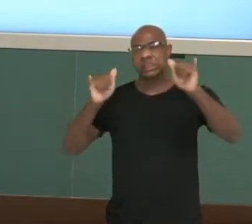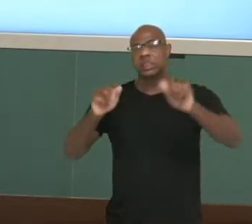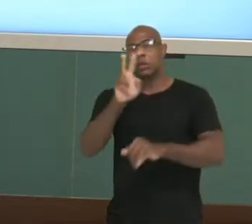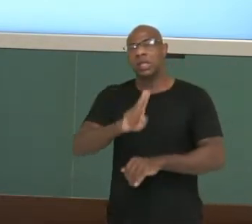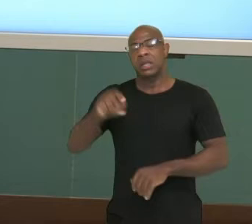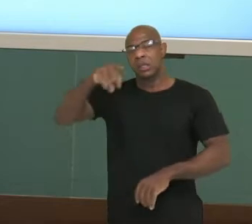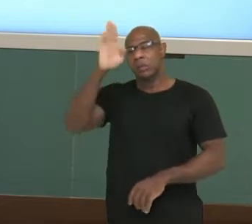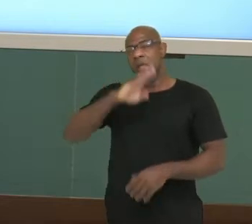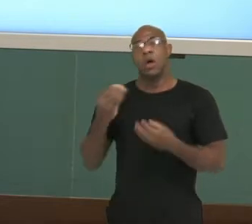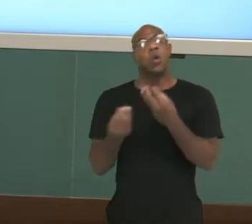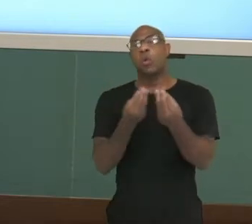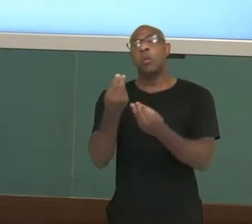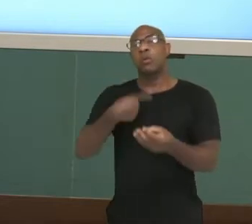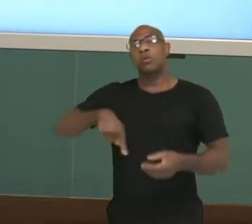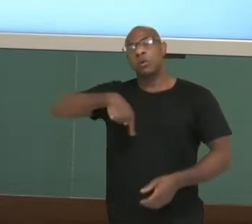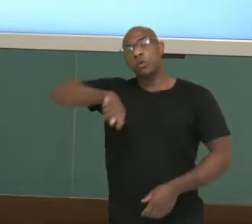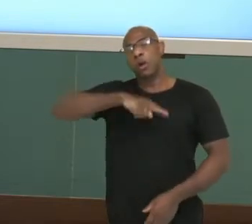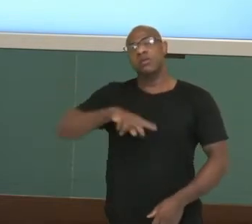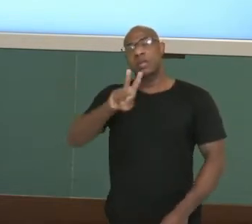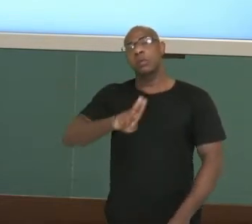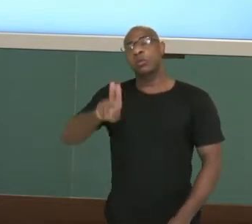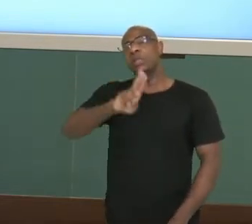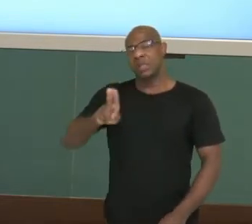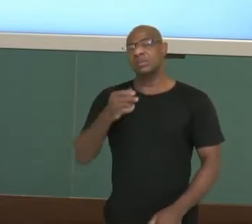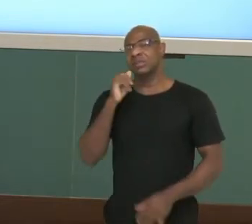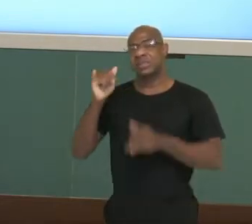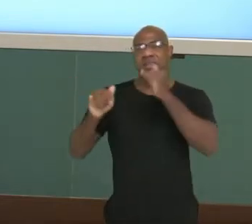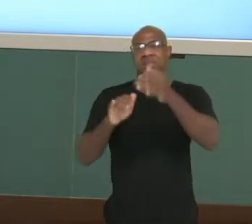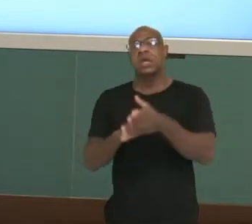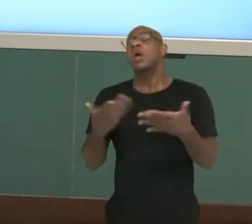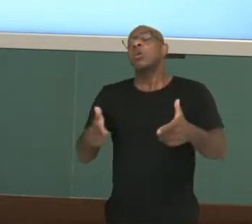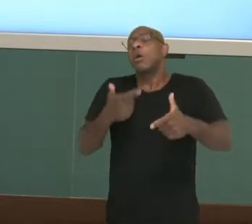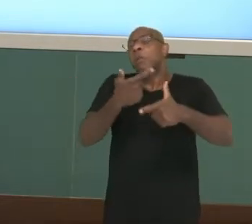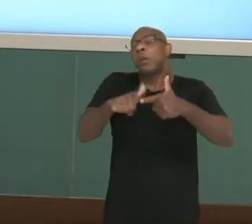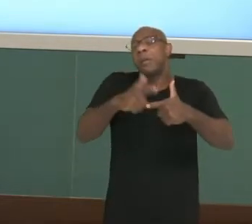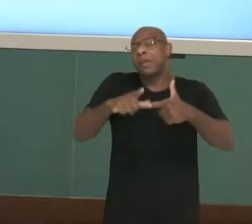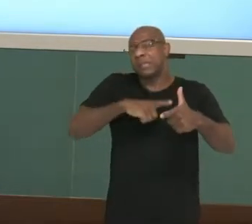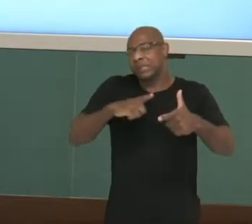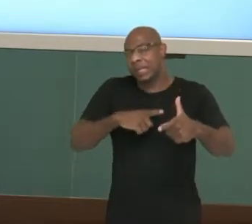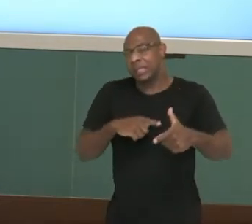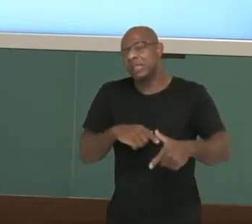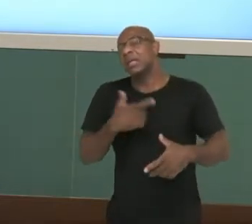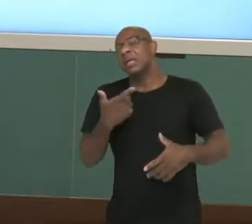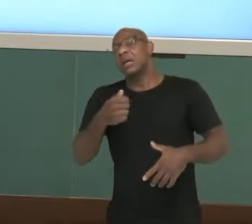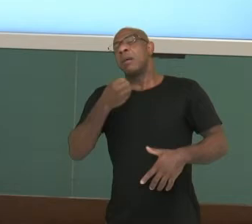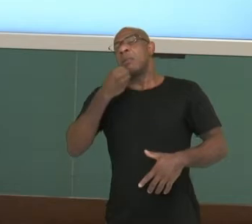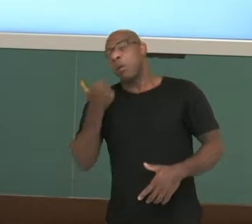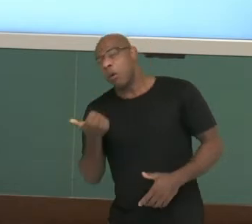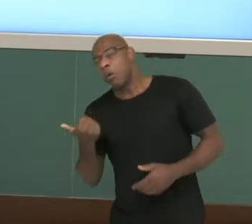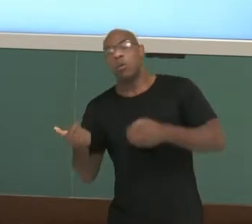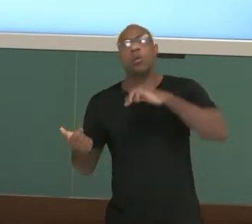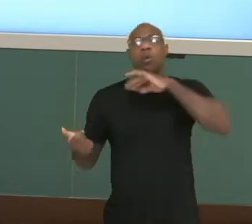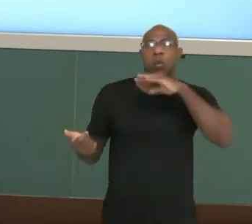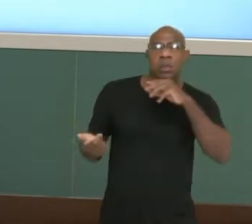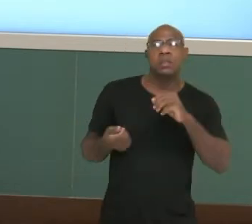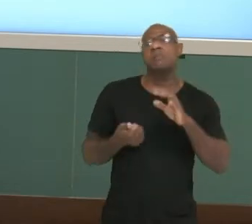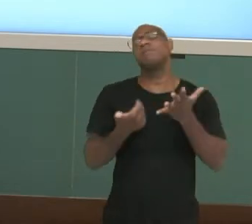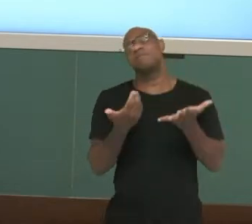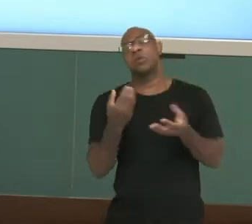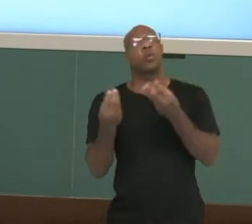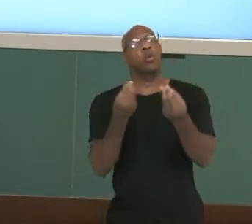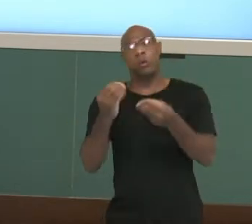que nós estamos utilizando elas, quais os impactos positivos e negativos da utilização das principais fontes de